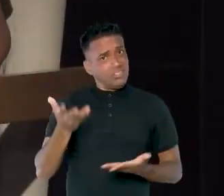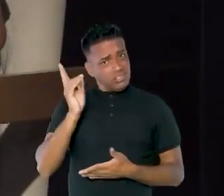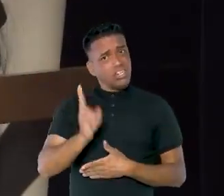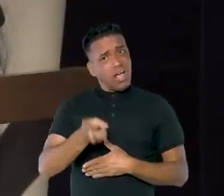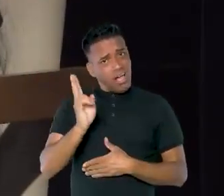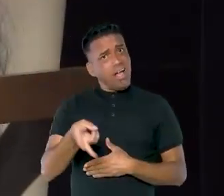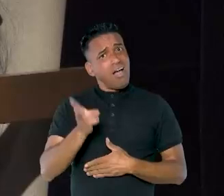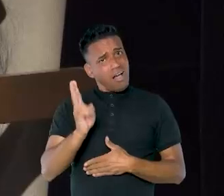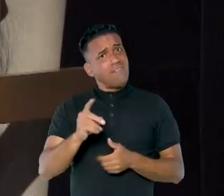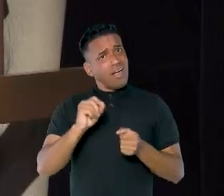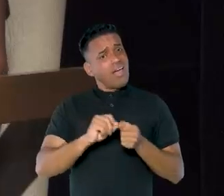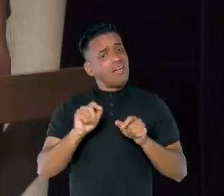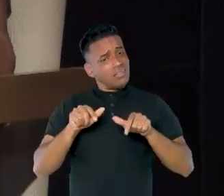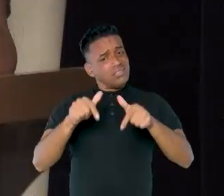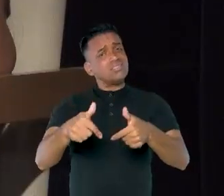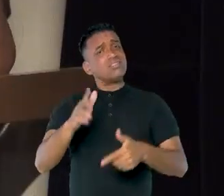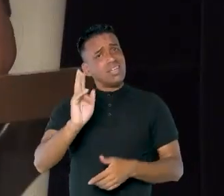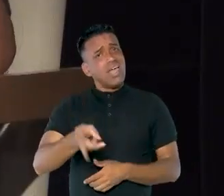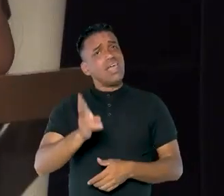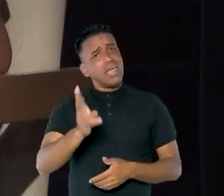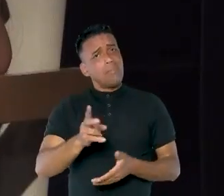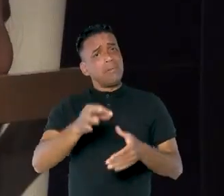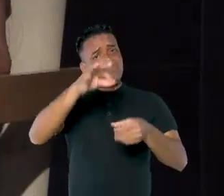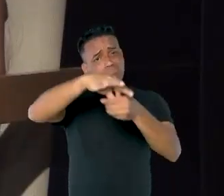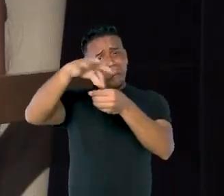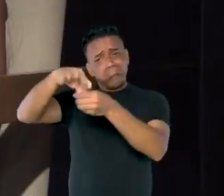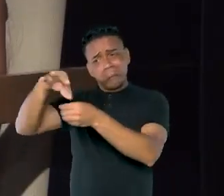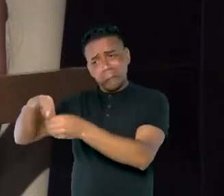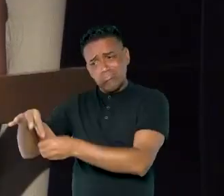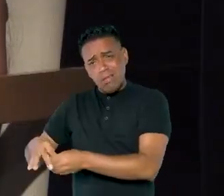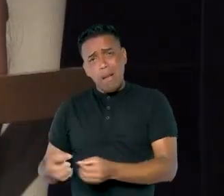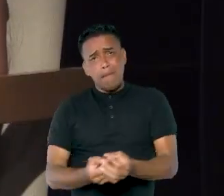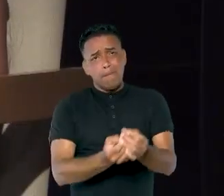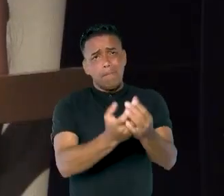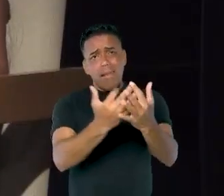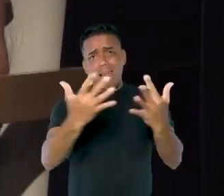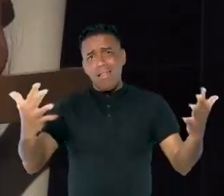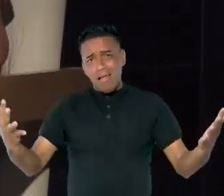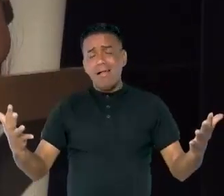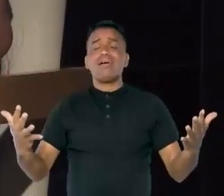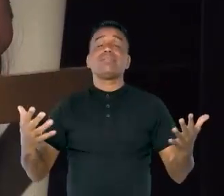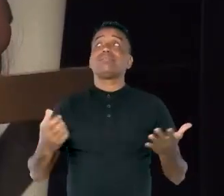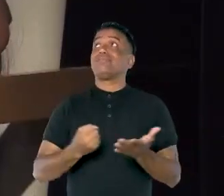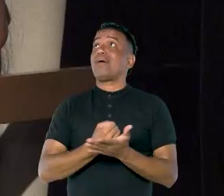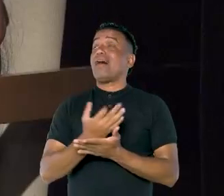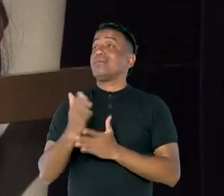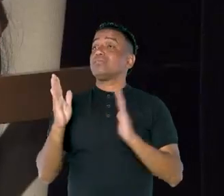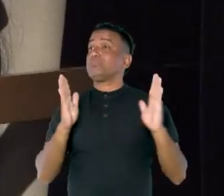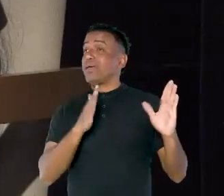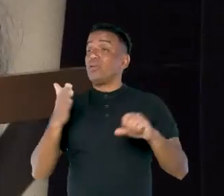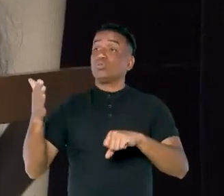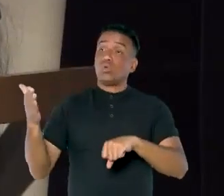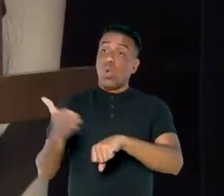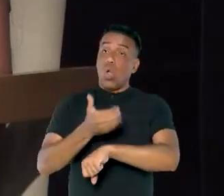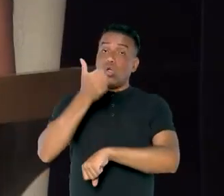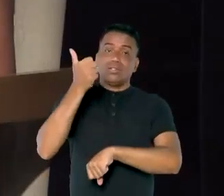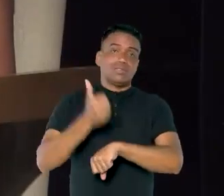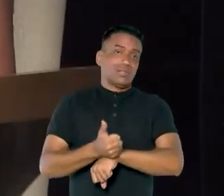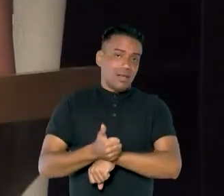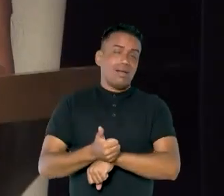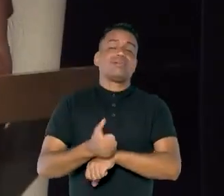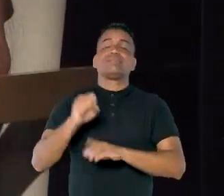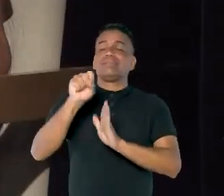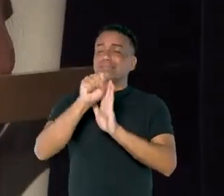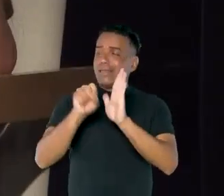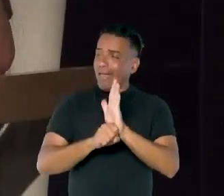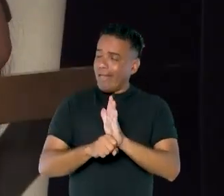a gente sempre fez. A gente tem várias décadas de colonização, né? A gente tem século de